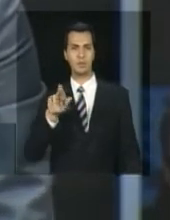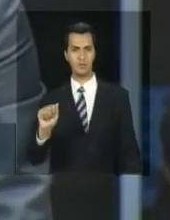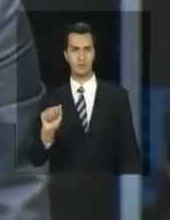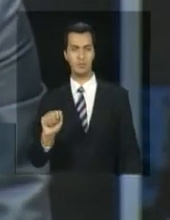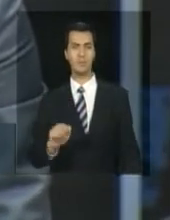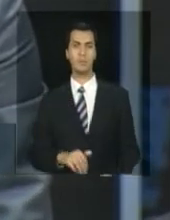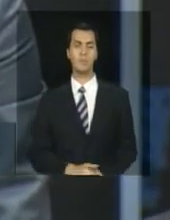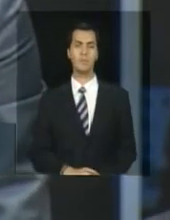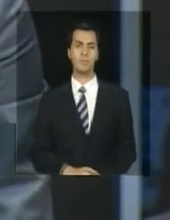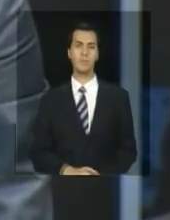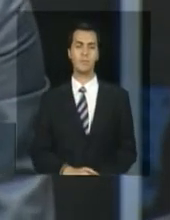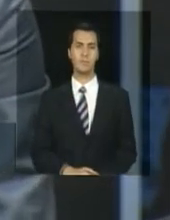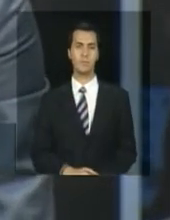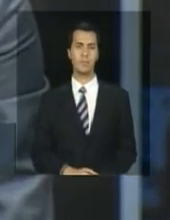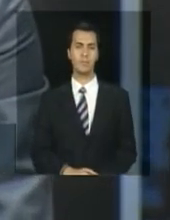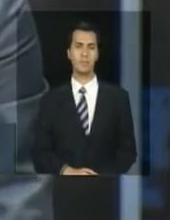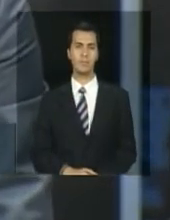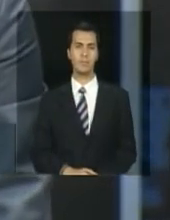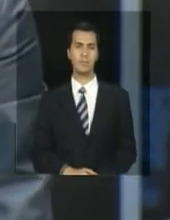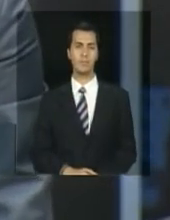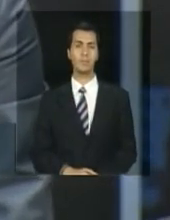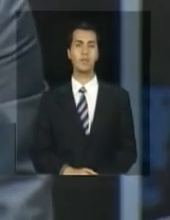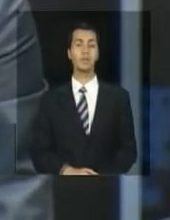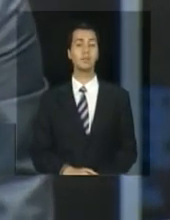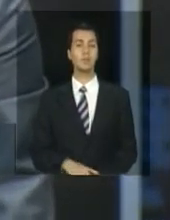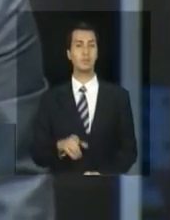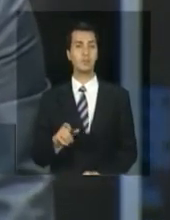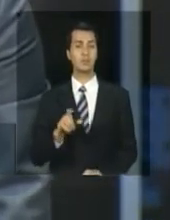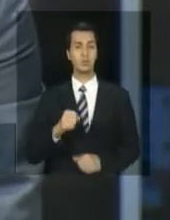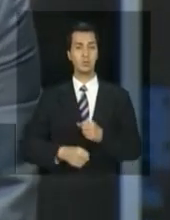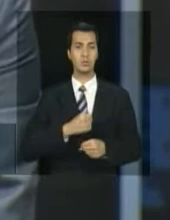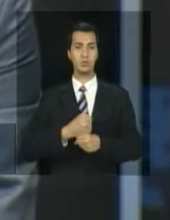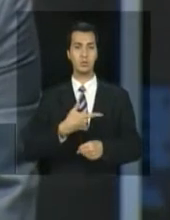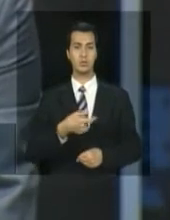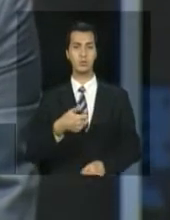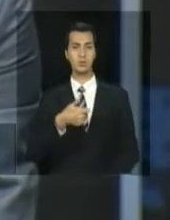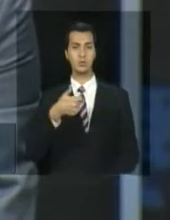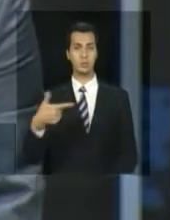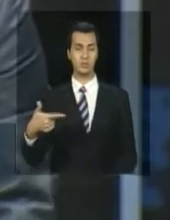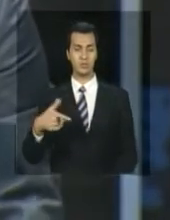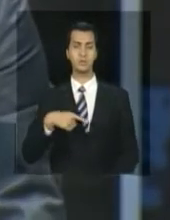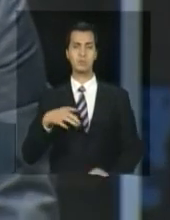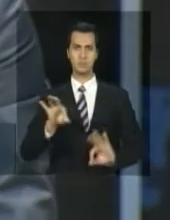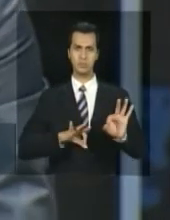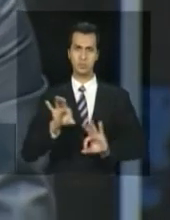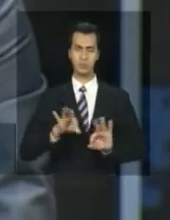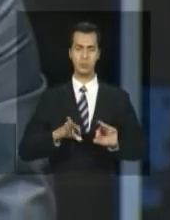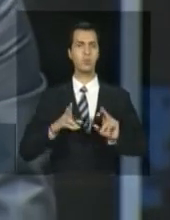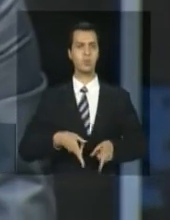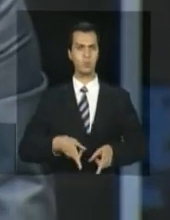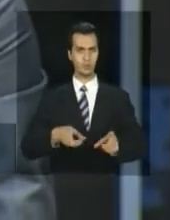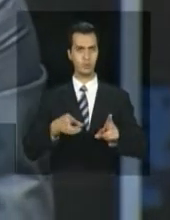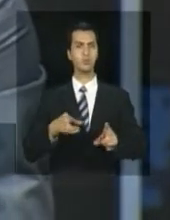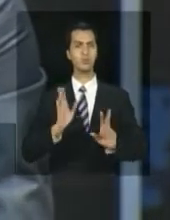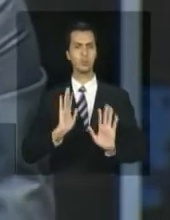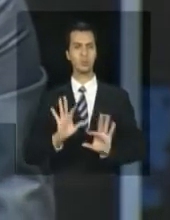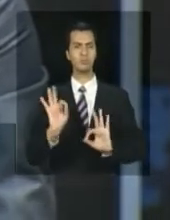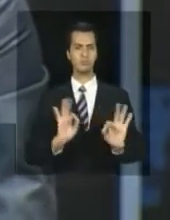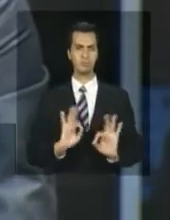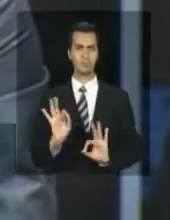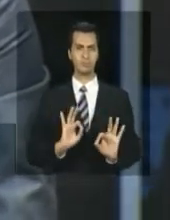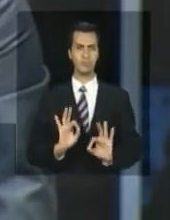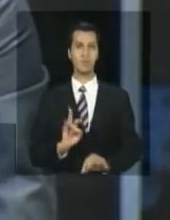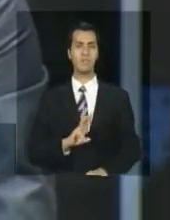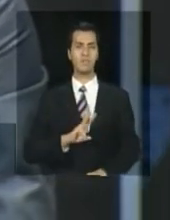as ações do Plano Fronteiras terão continuidade e já estão planejadas.